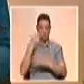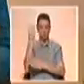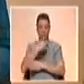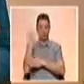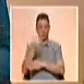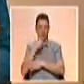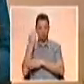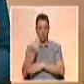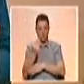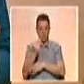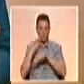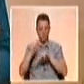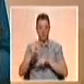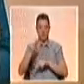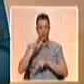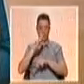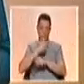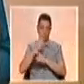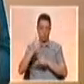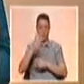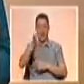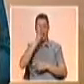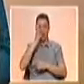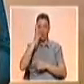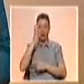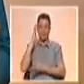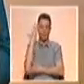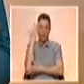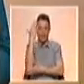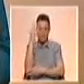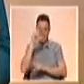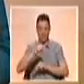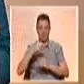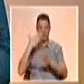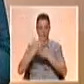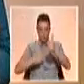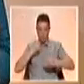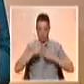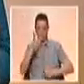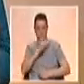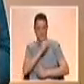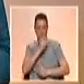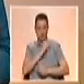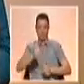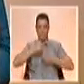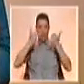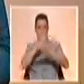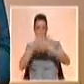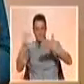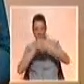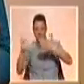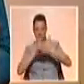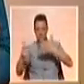jovens para a questão da água e da floresta, lançámos um concurso que visa premiar a melhor frase que